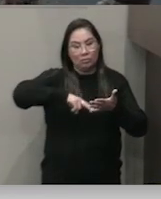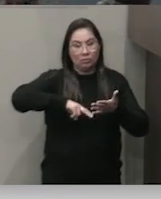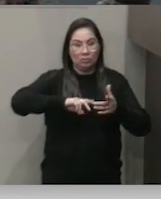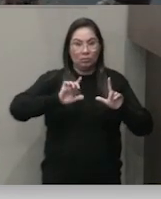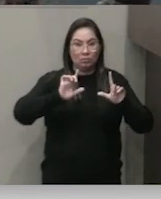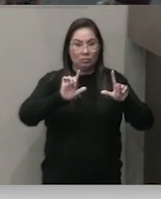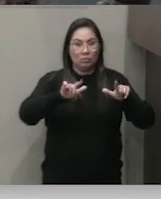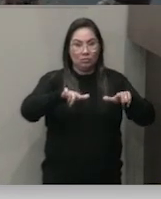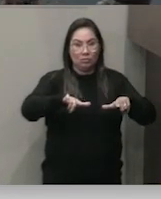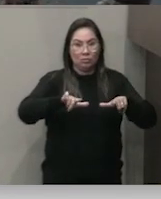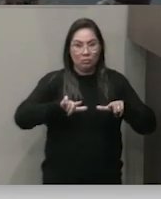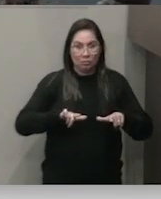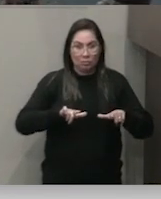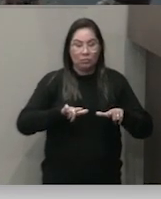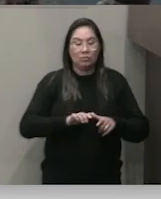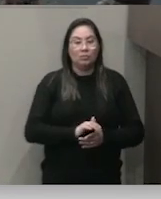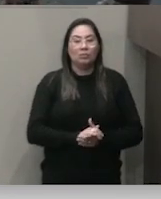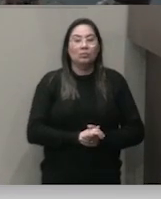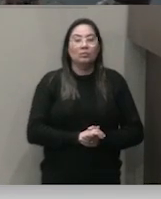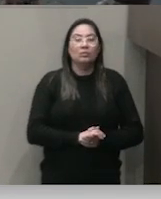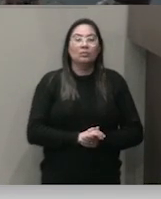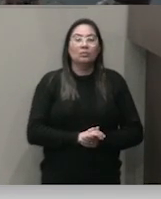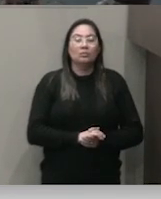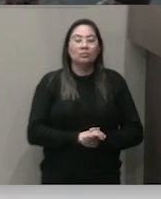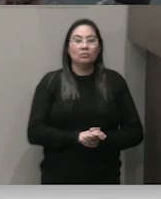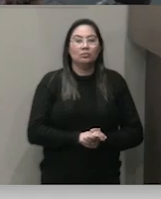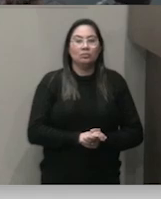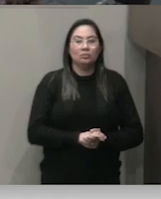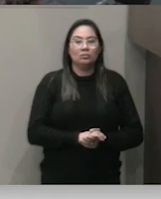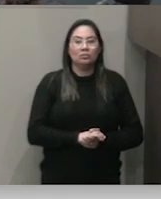leitura das honras ao mérito de hoje.